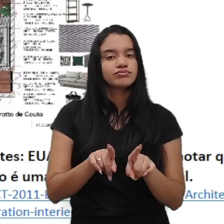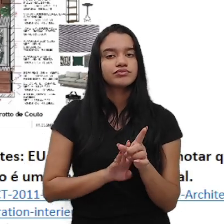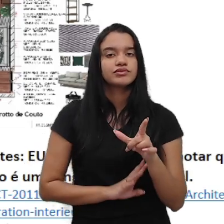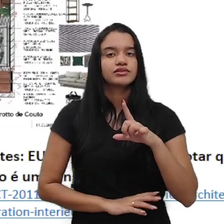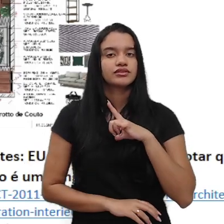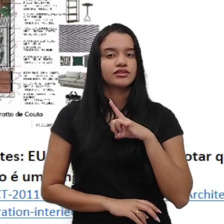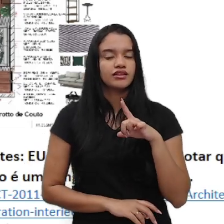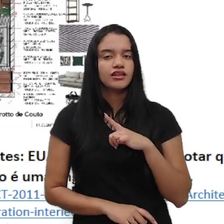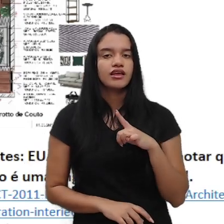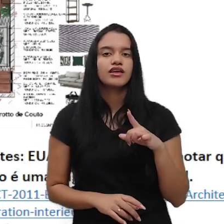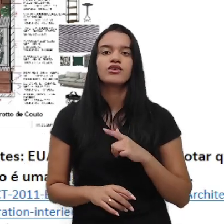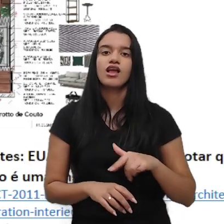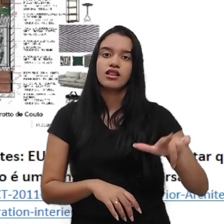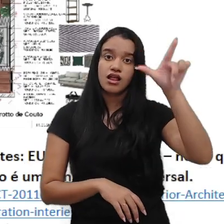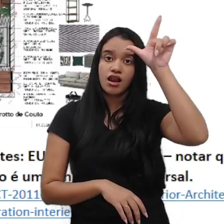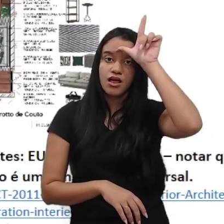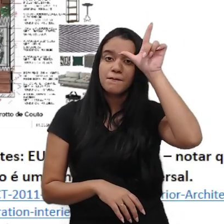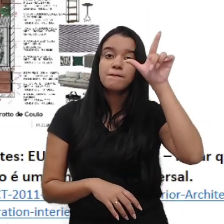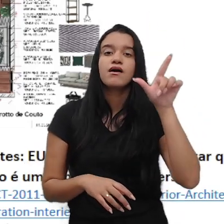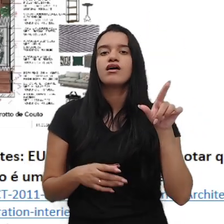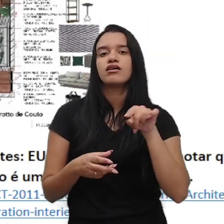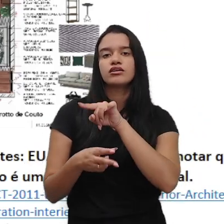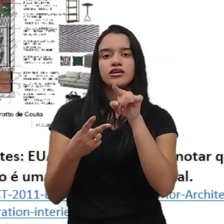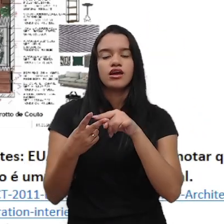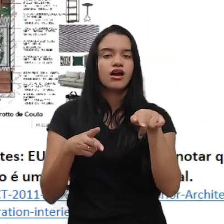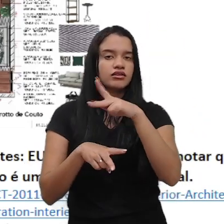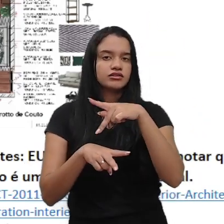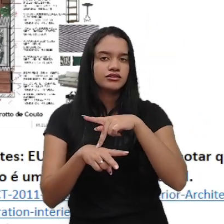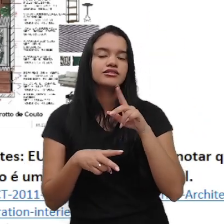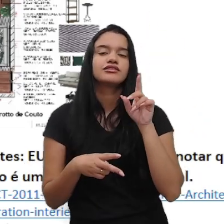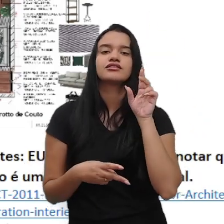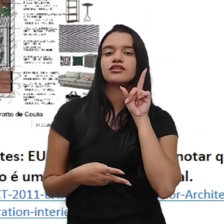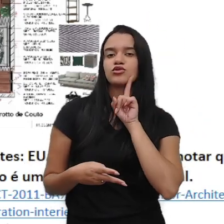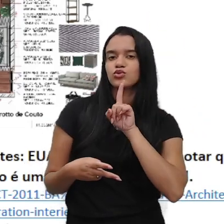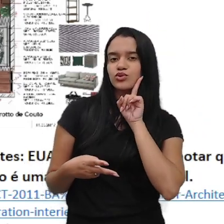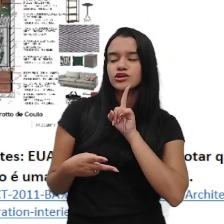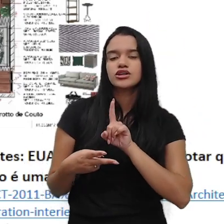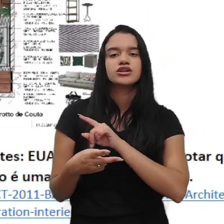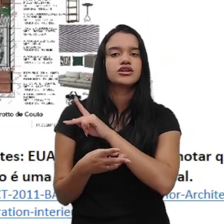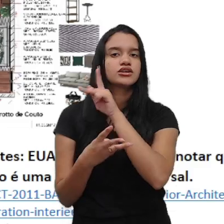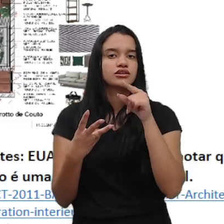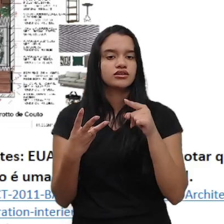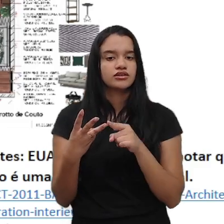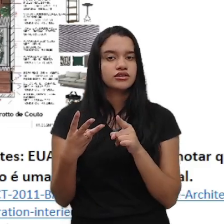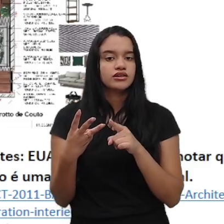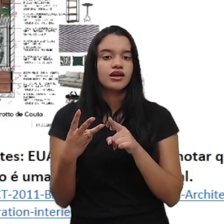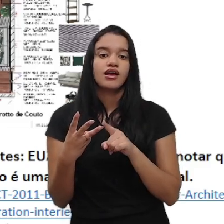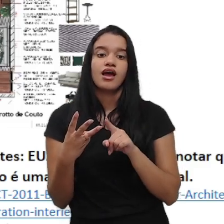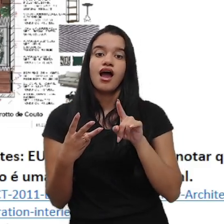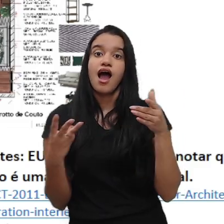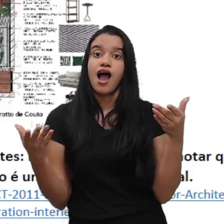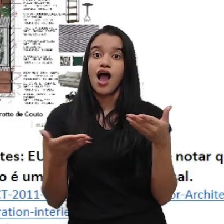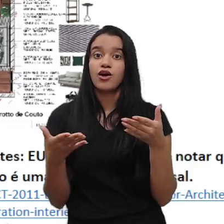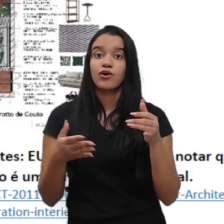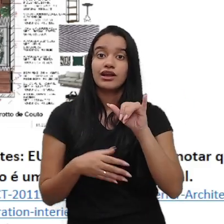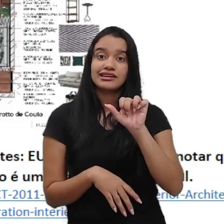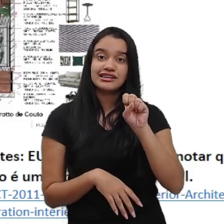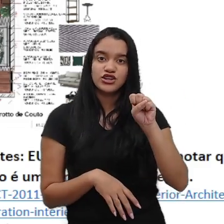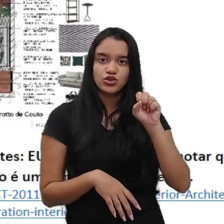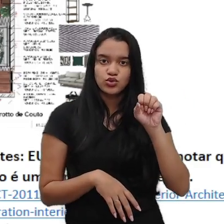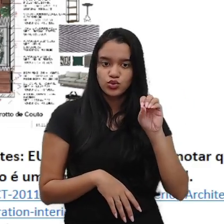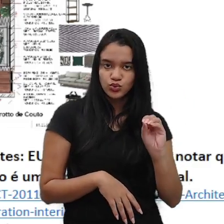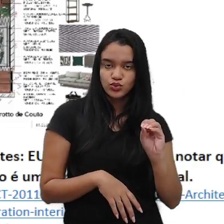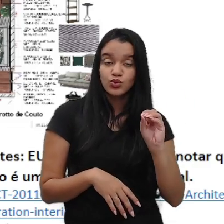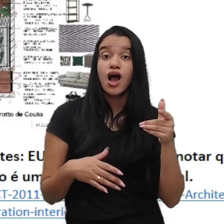tem da Alemanha, tem dos Estados Unidos, tem uma mais internacional que é a ISO, né? E a nossa